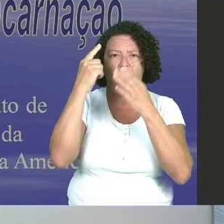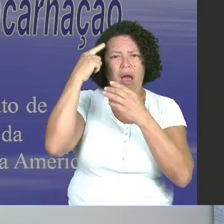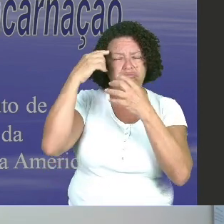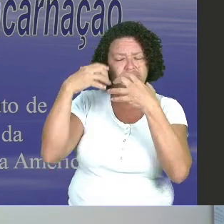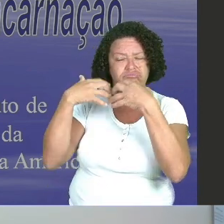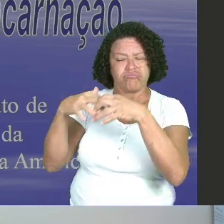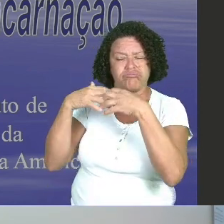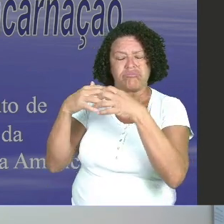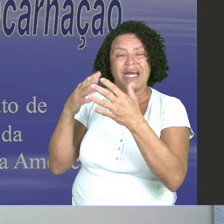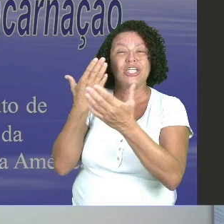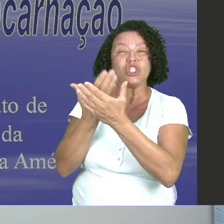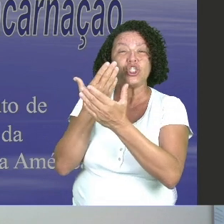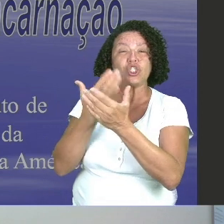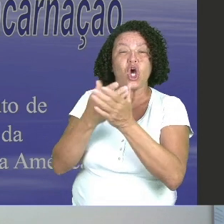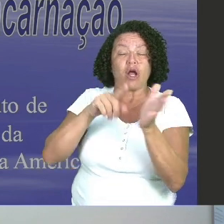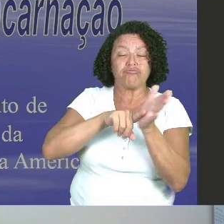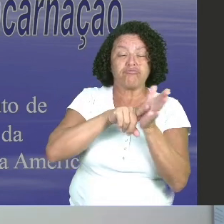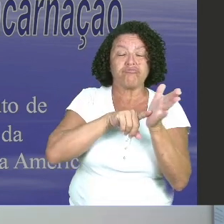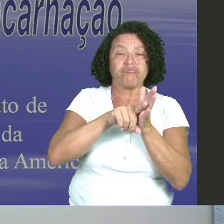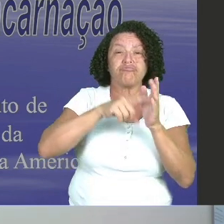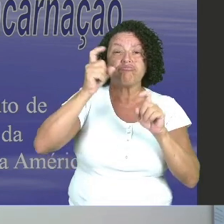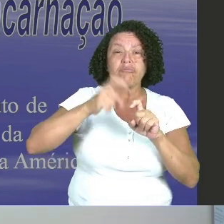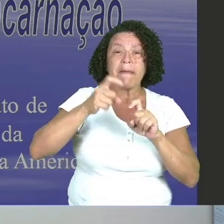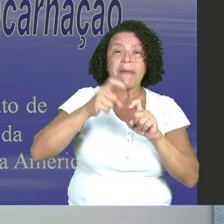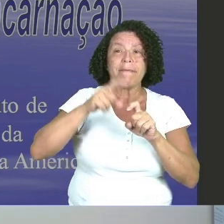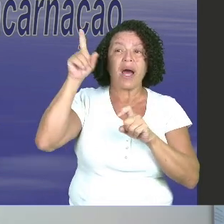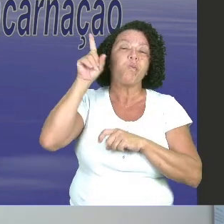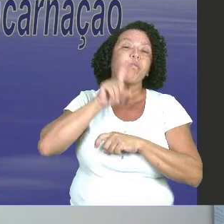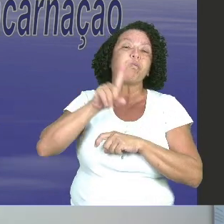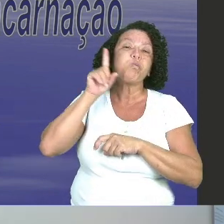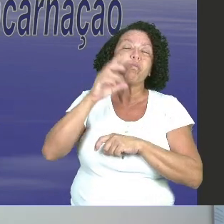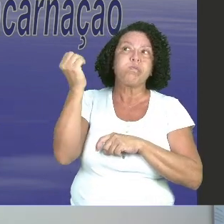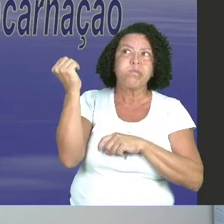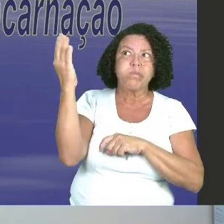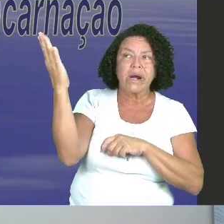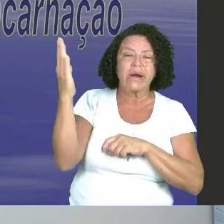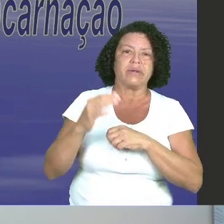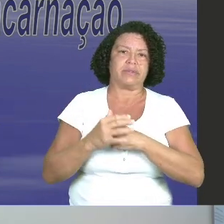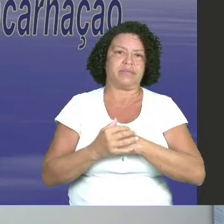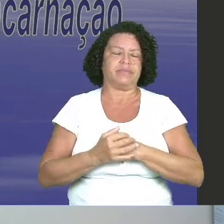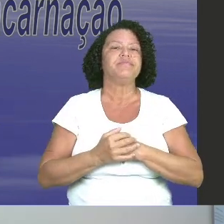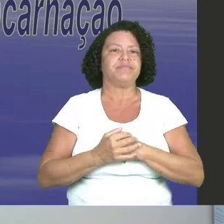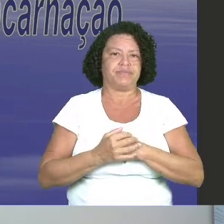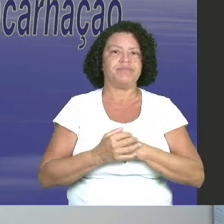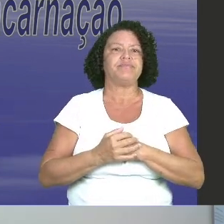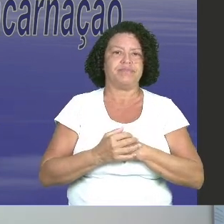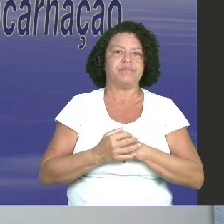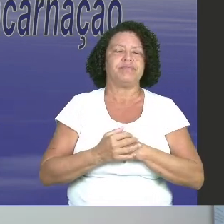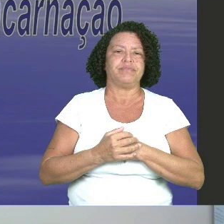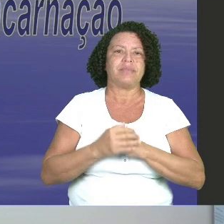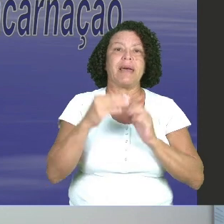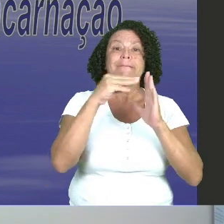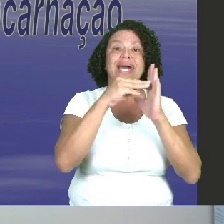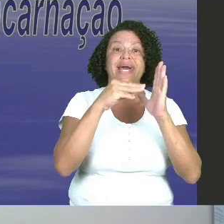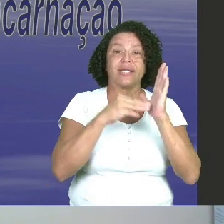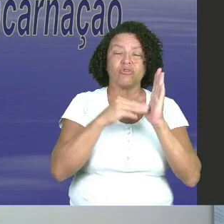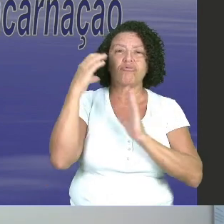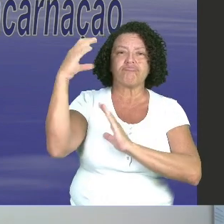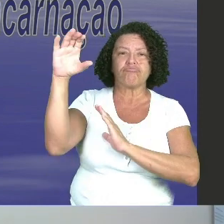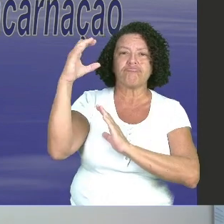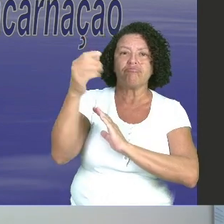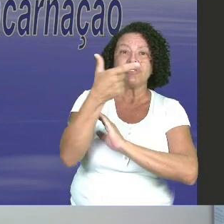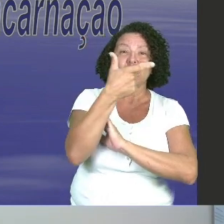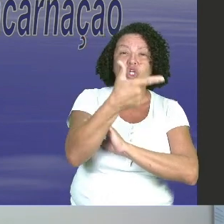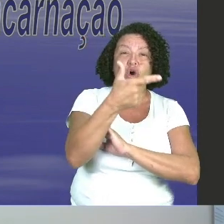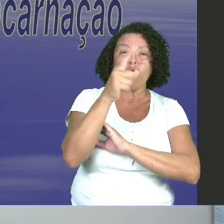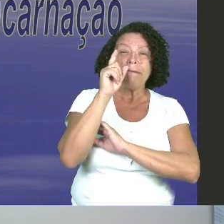Escola de Medicina da Universidade de Virgínia, nos Estados Unidos da América. Método científico em mais de 2.000